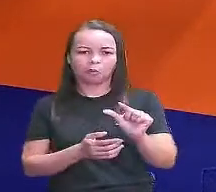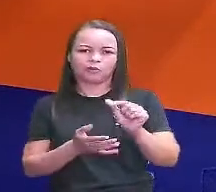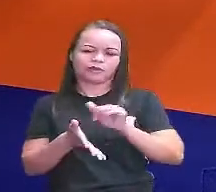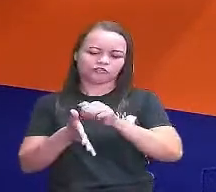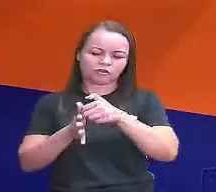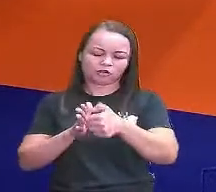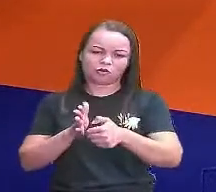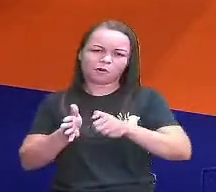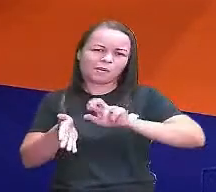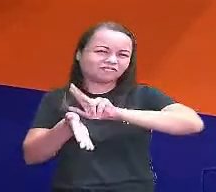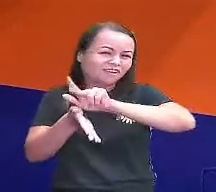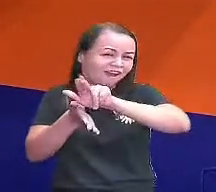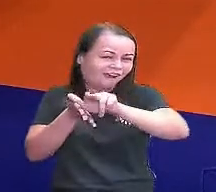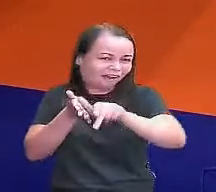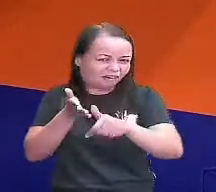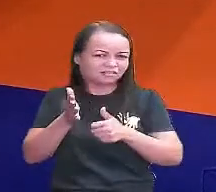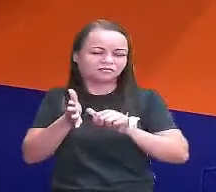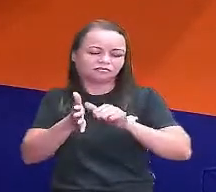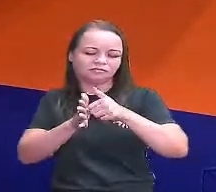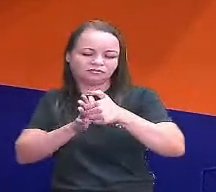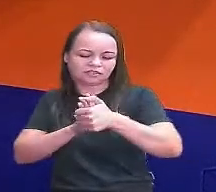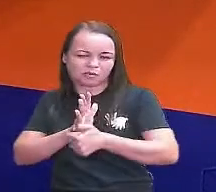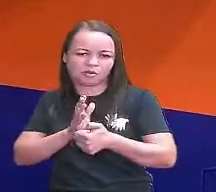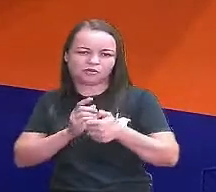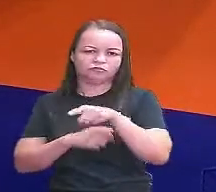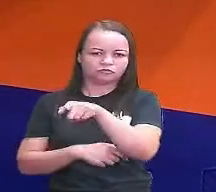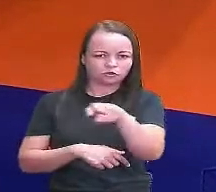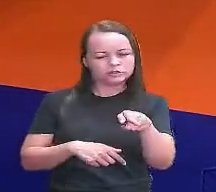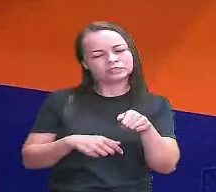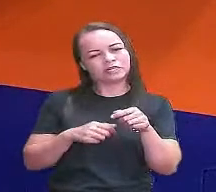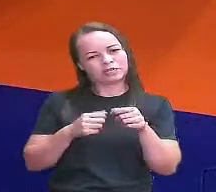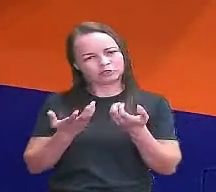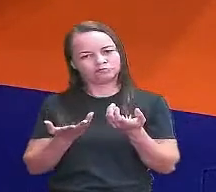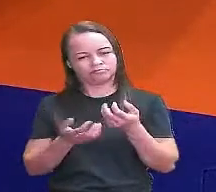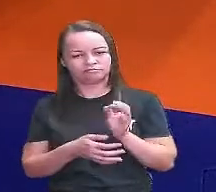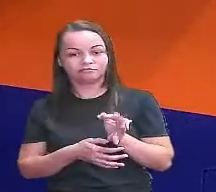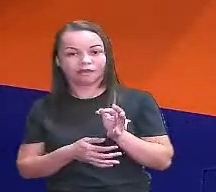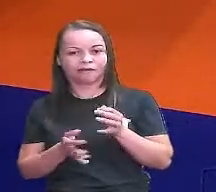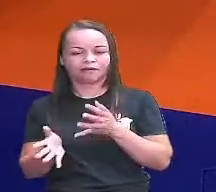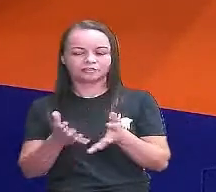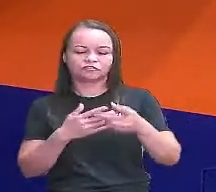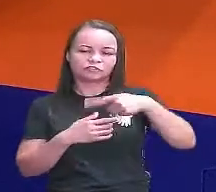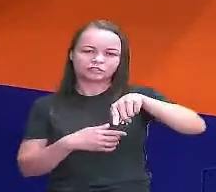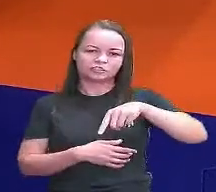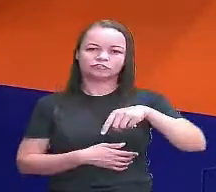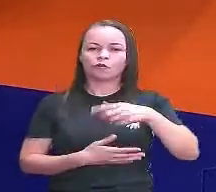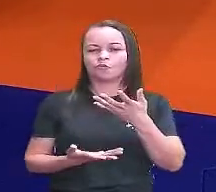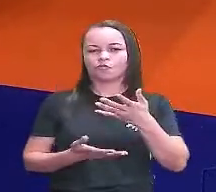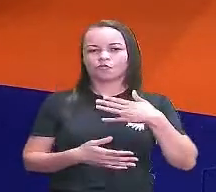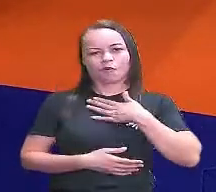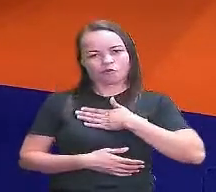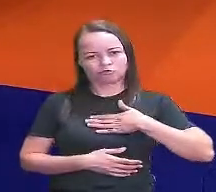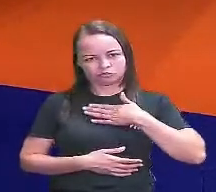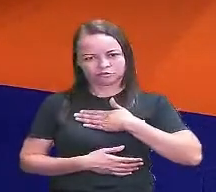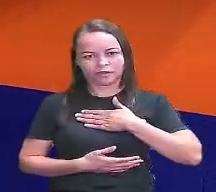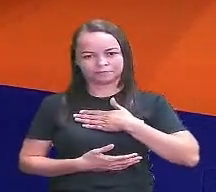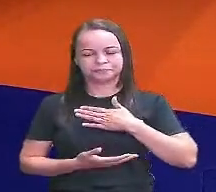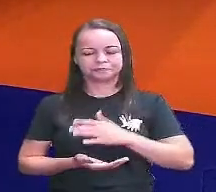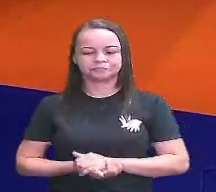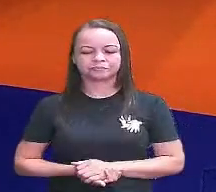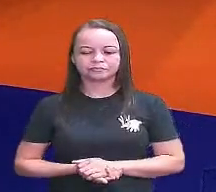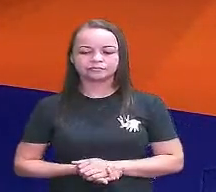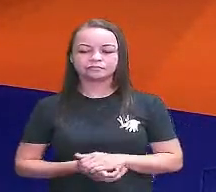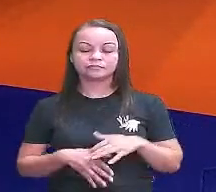uma diversidade muito grande, onde vocês com certeza iam gostar de ouvir, tá bom? Então